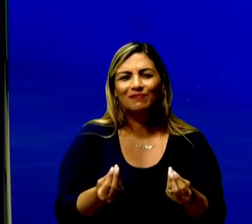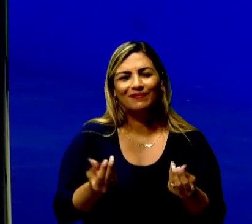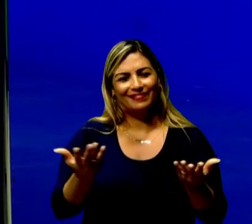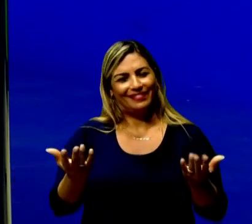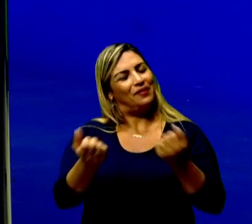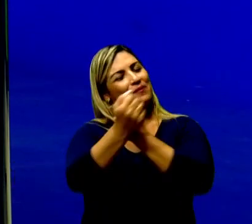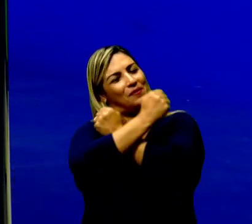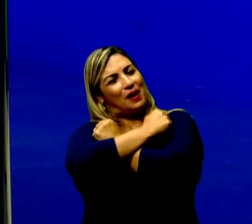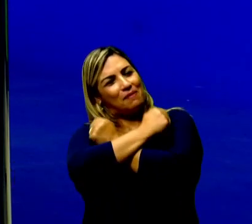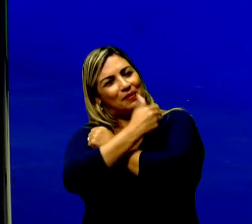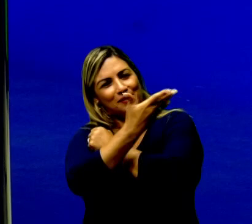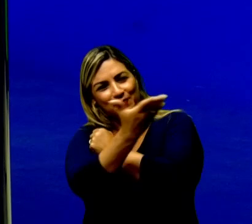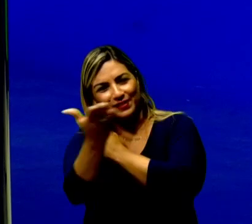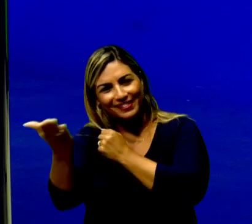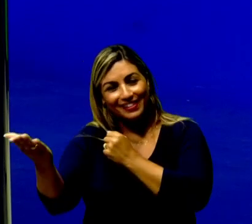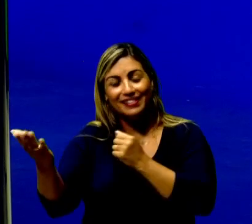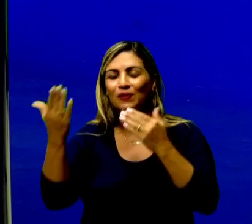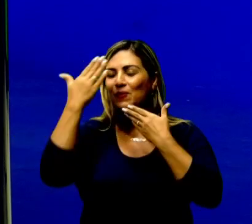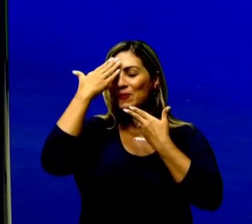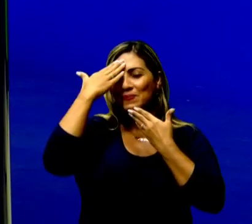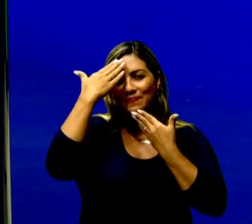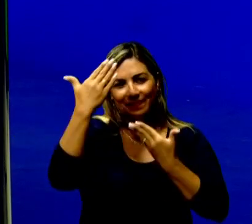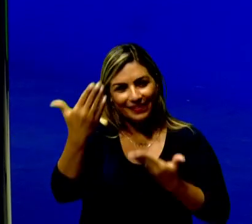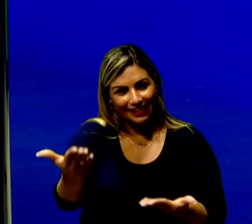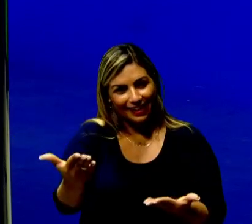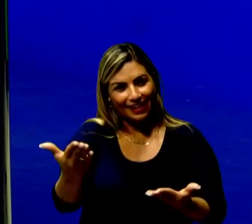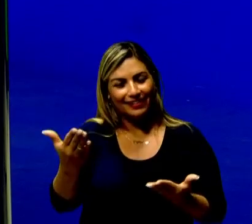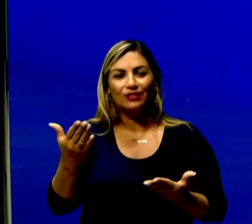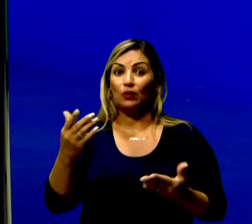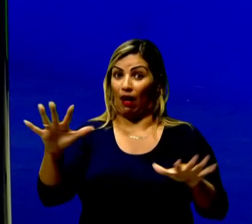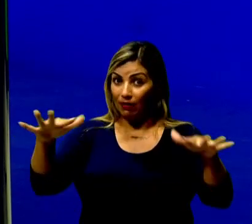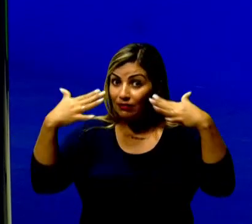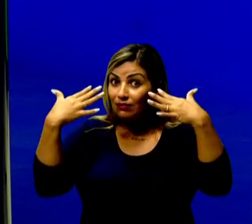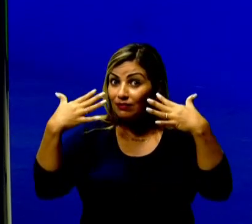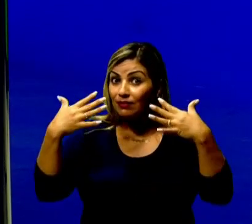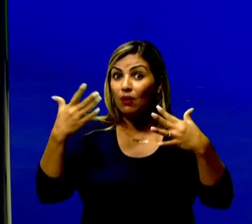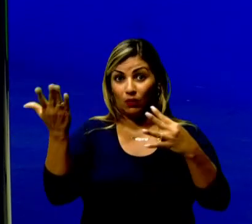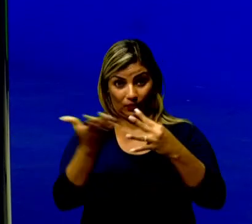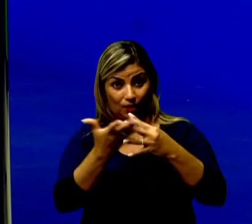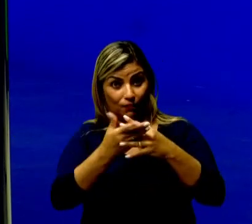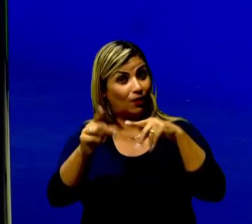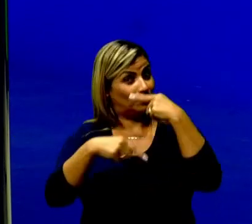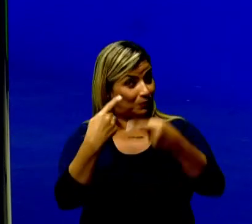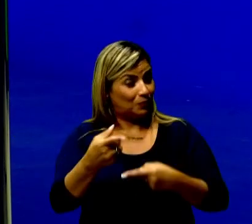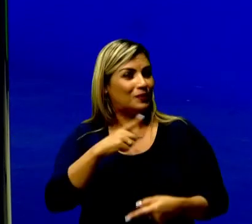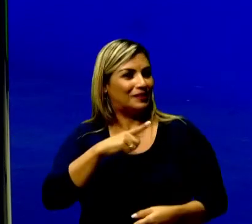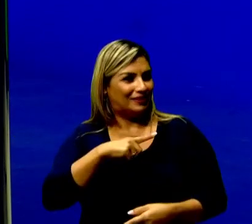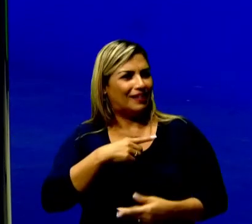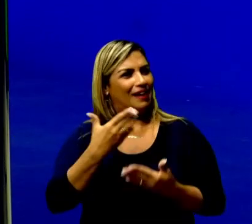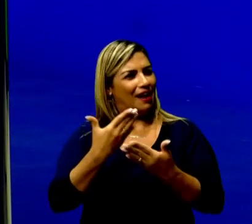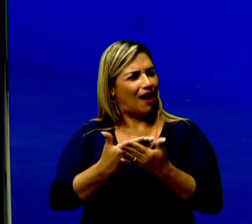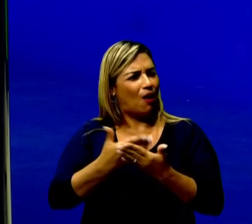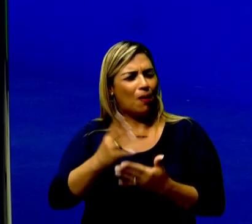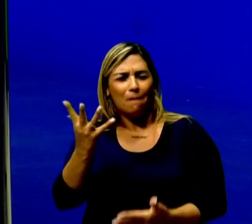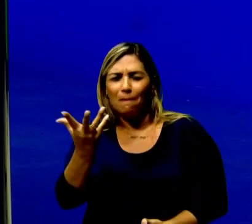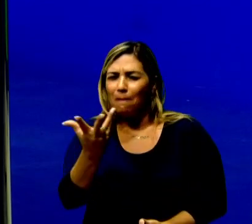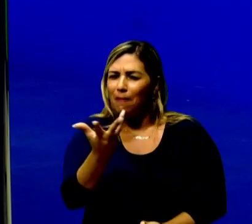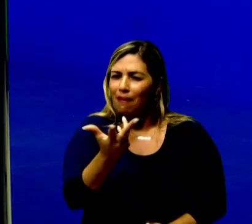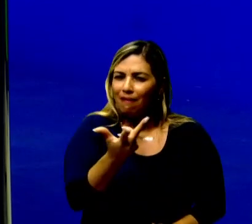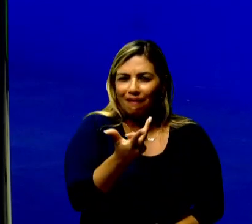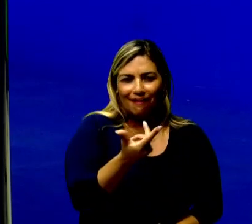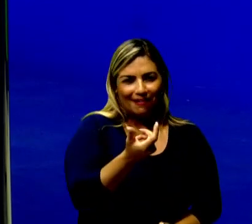abraço a todos vocês muito obrigado fiquem ligados porque no próximo bloco nós teremos uma